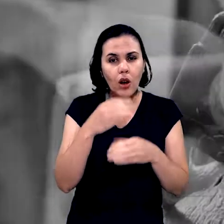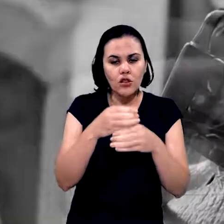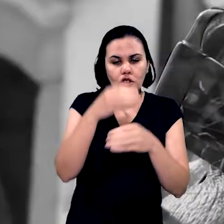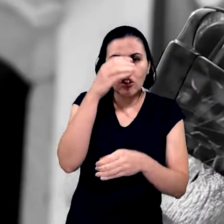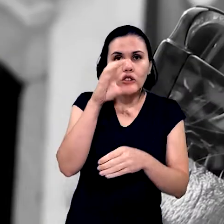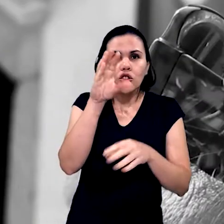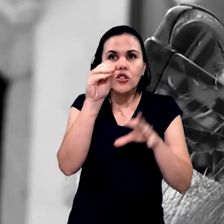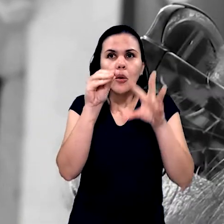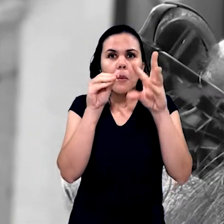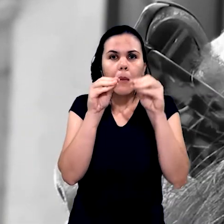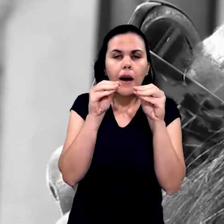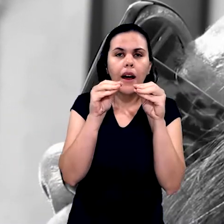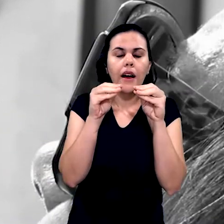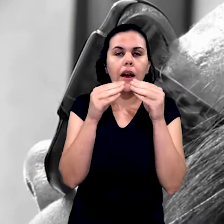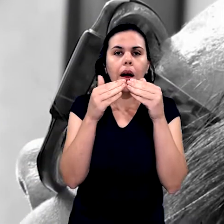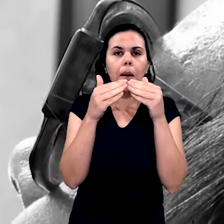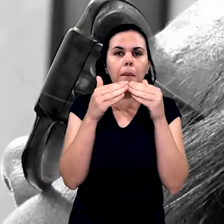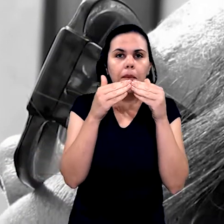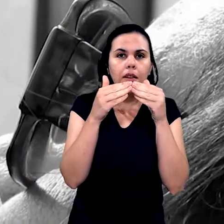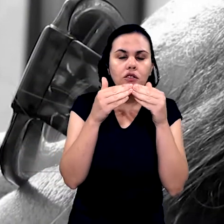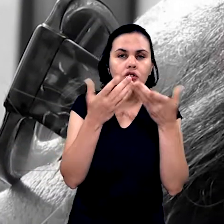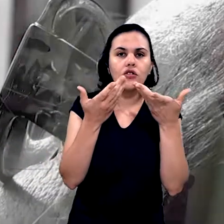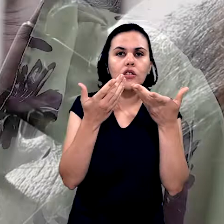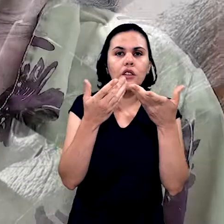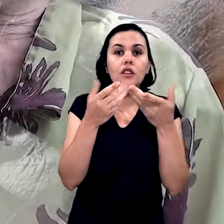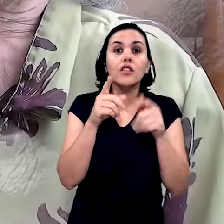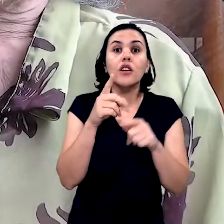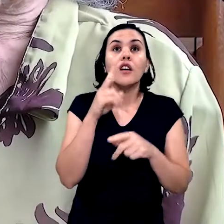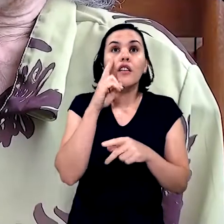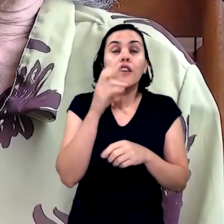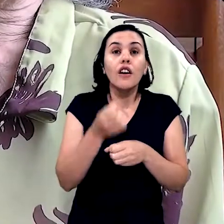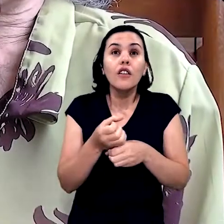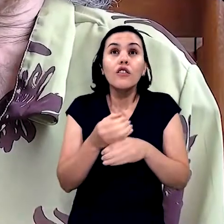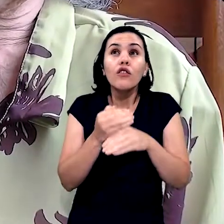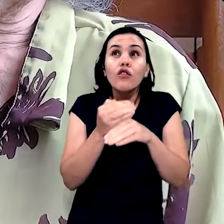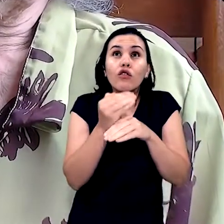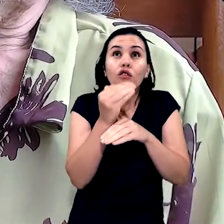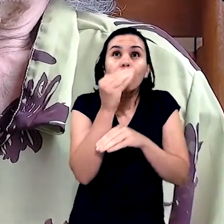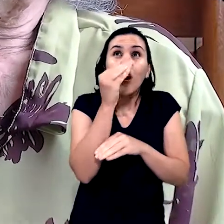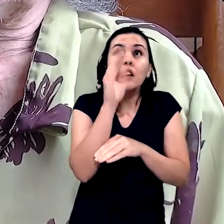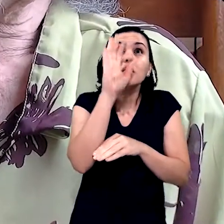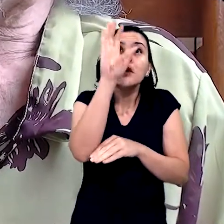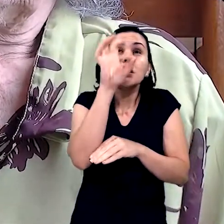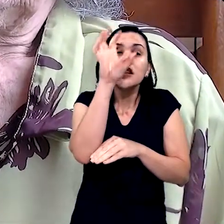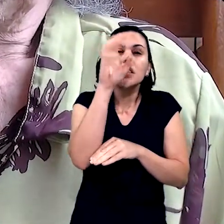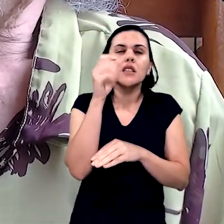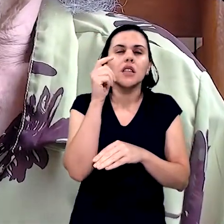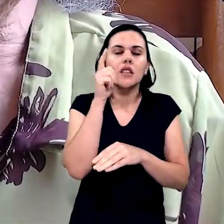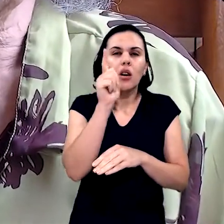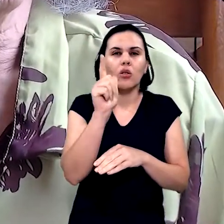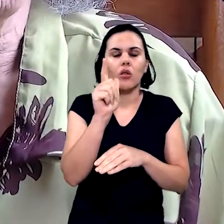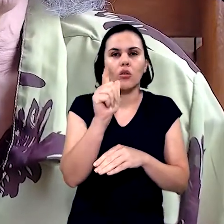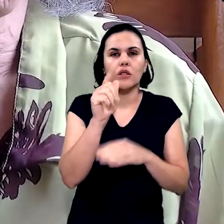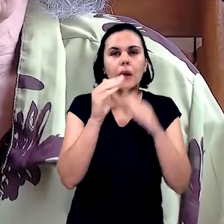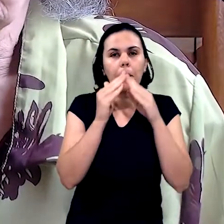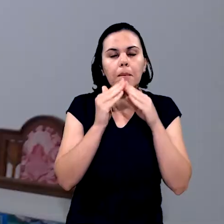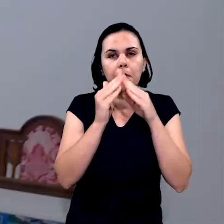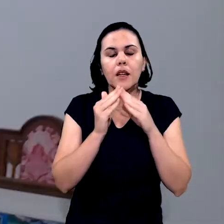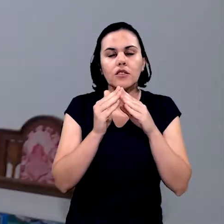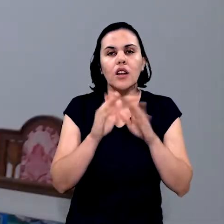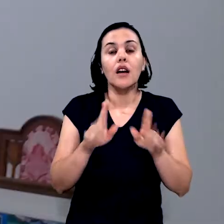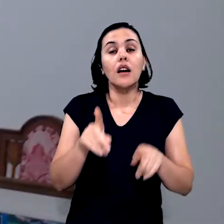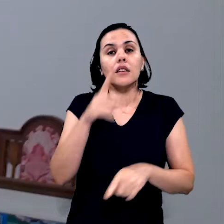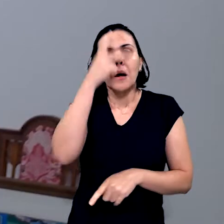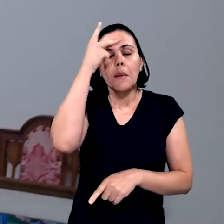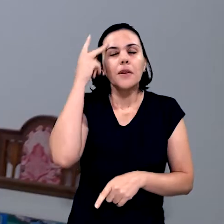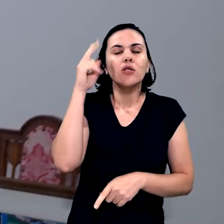mastro, pedindo a graça, levanta, levanta até onde pode, sabe? O braço, pedindo uma graça. Eu